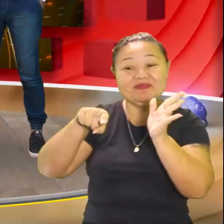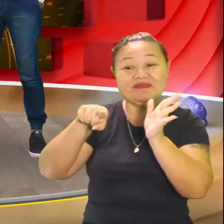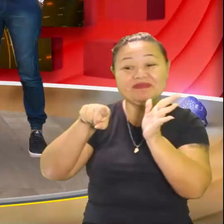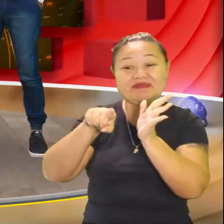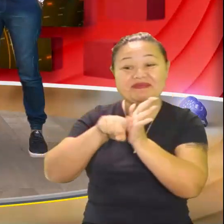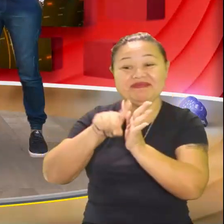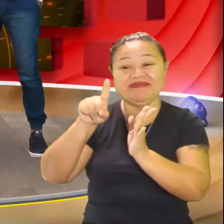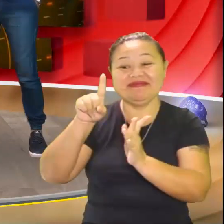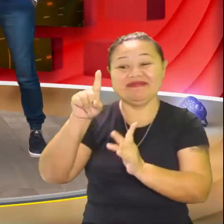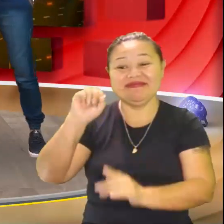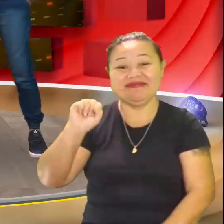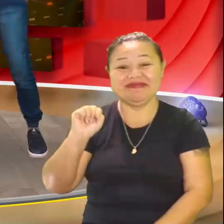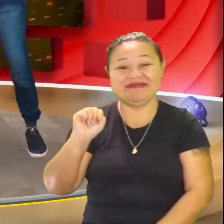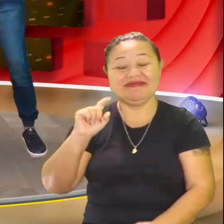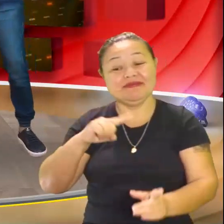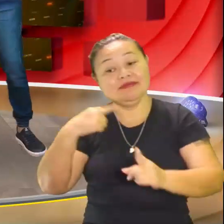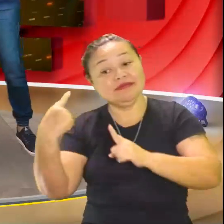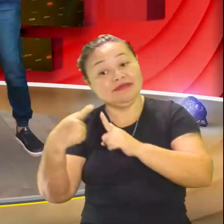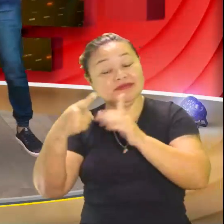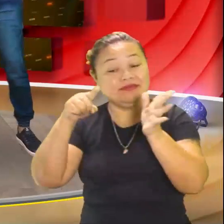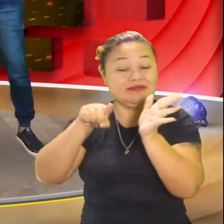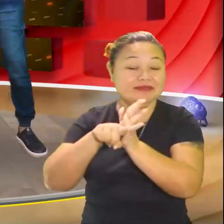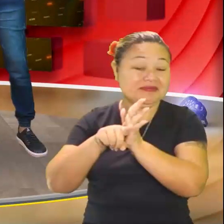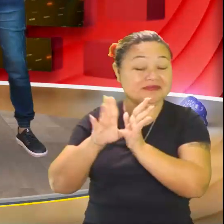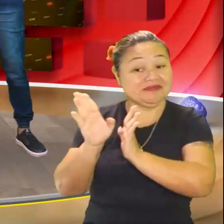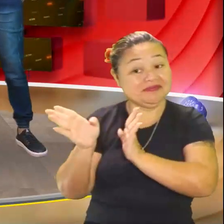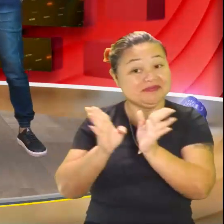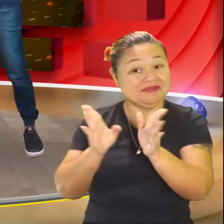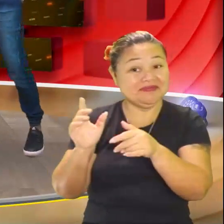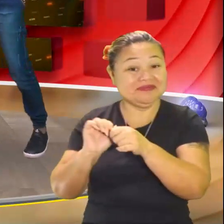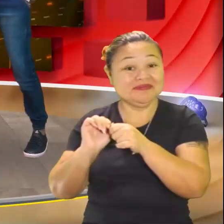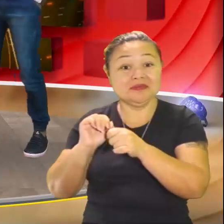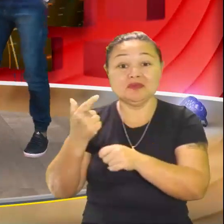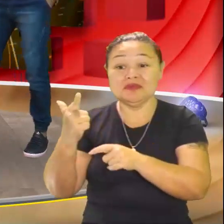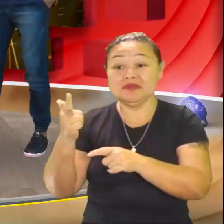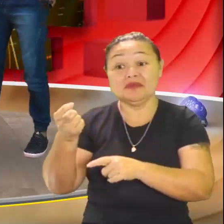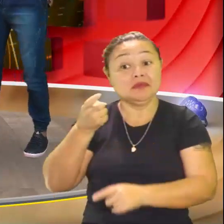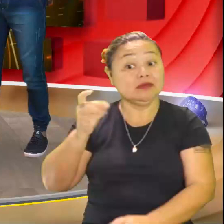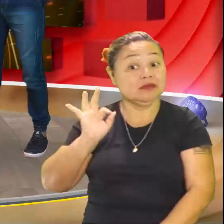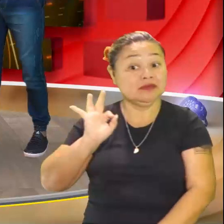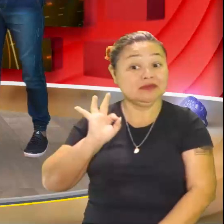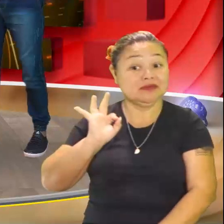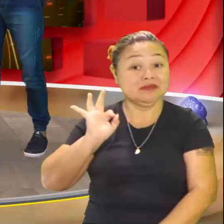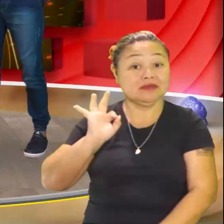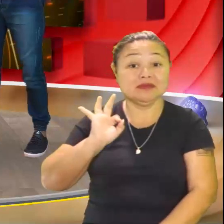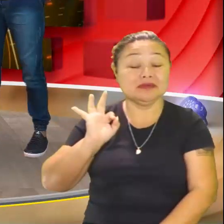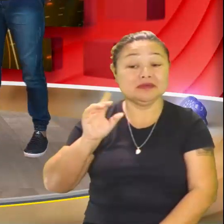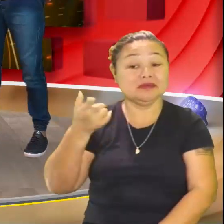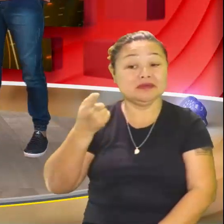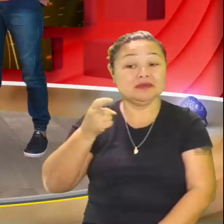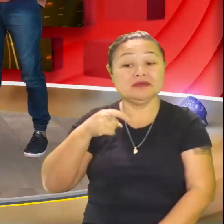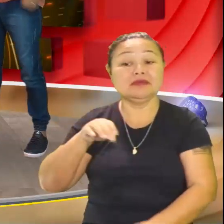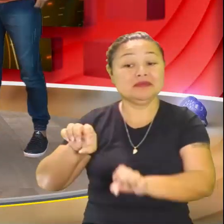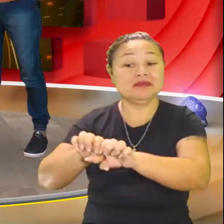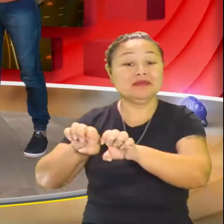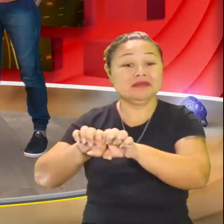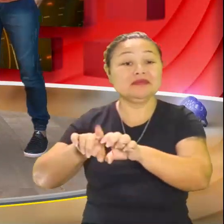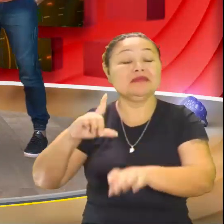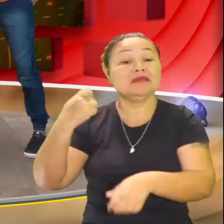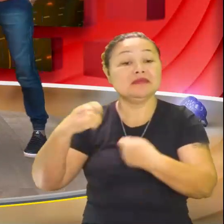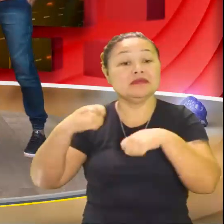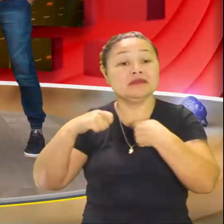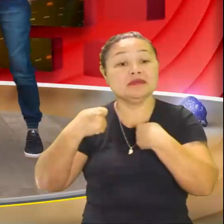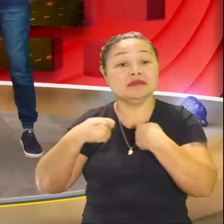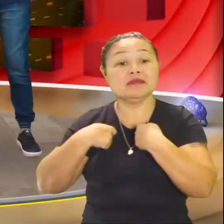menos. Menos. É porque a gente faz uma parte positiva, Uma parte né? negativa. Ah, mas não tem X. Aqui não é uma equação, gente. Ah, não? Aqui não é uma equação. Ah. Porque para